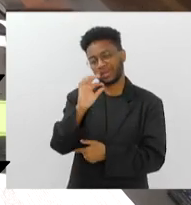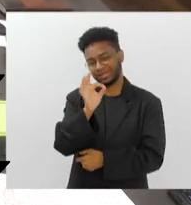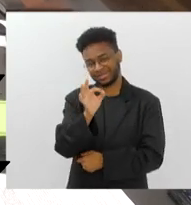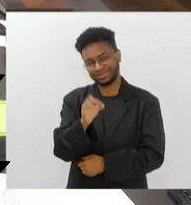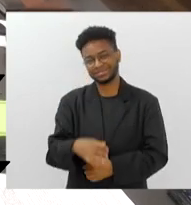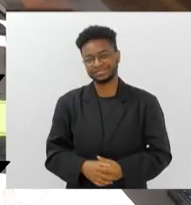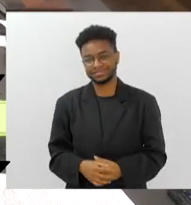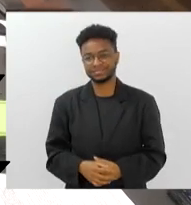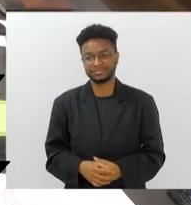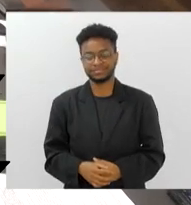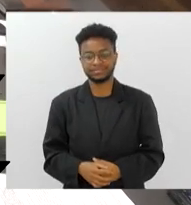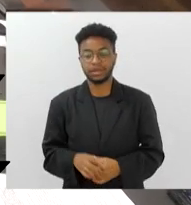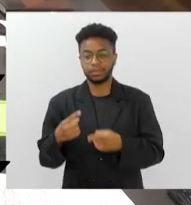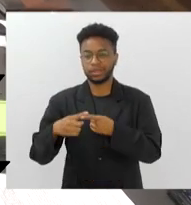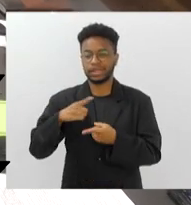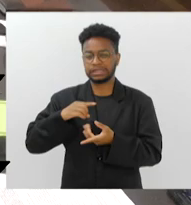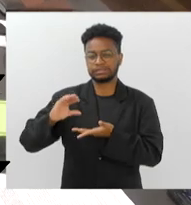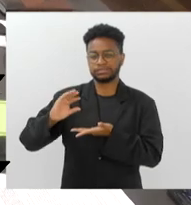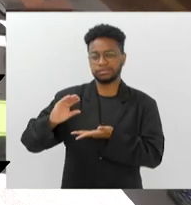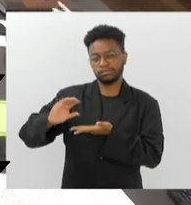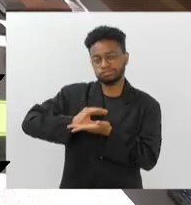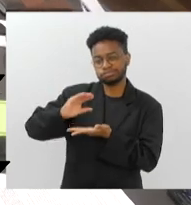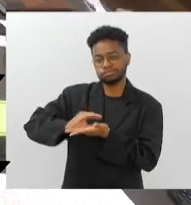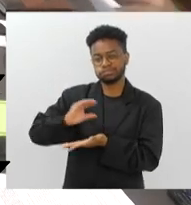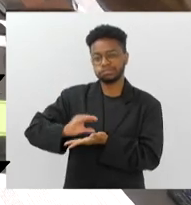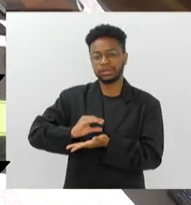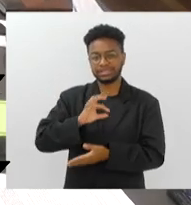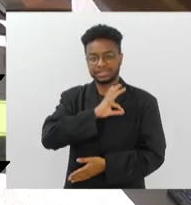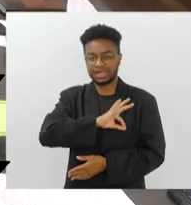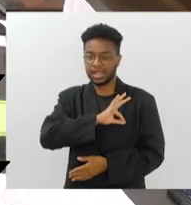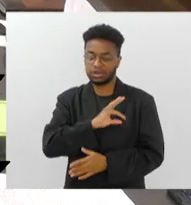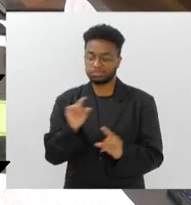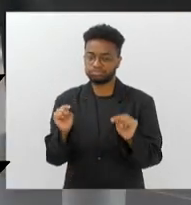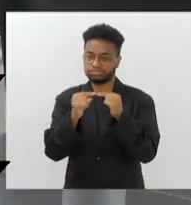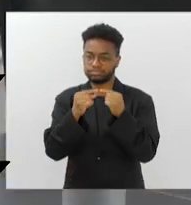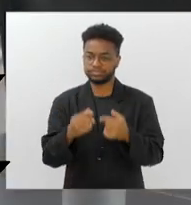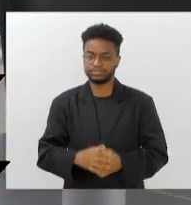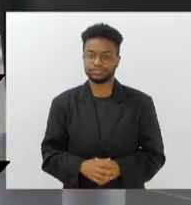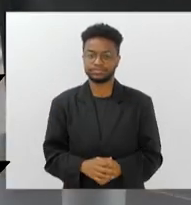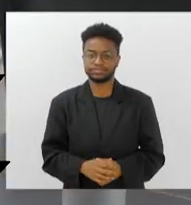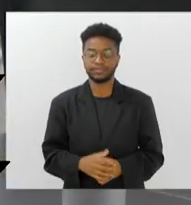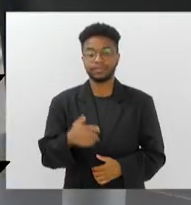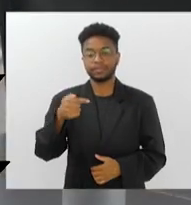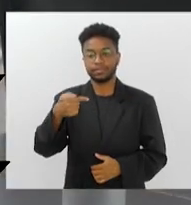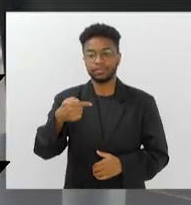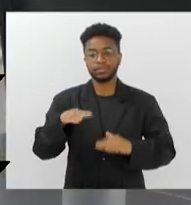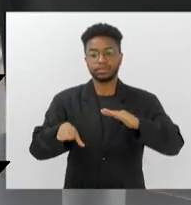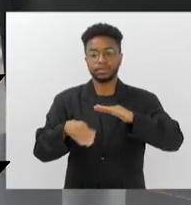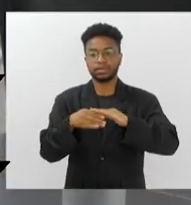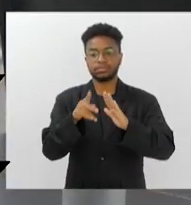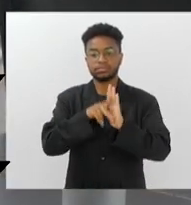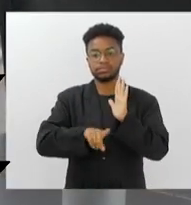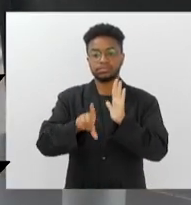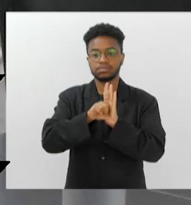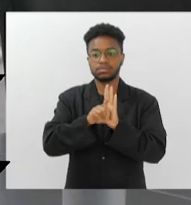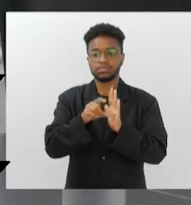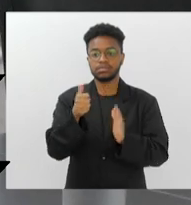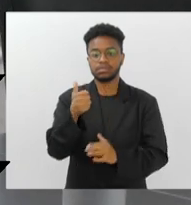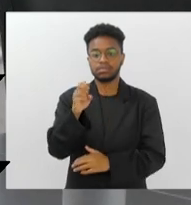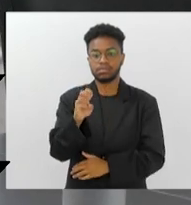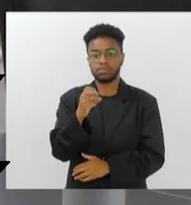ju Esse salário gordo que o Fernando recebe sete emendas de plenário ao projeto de lei 1546